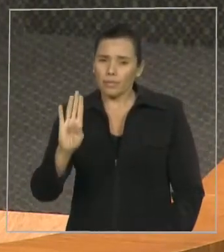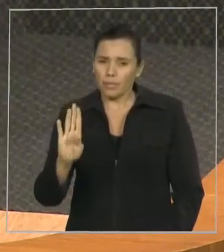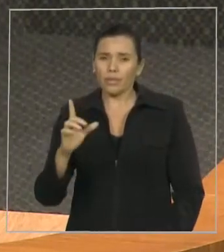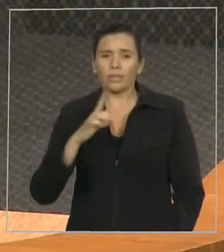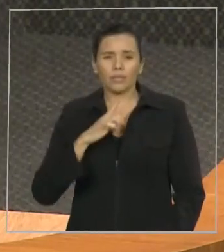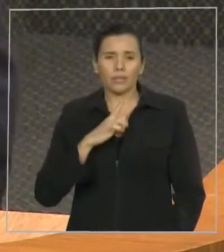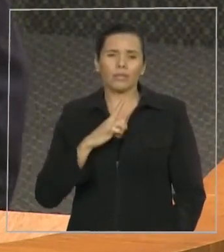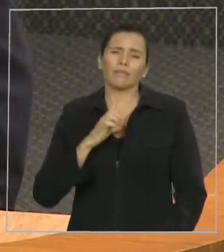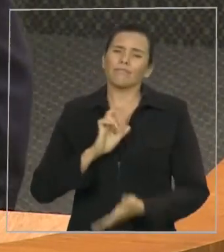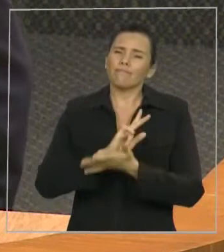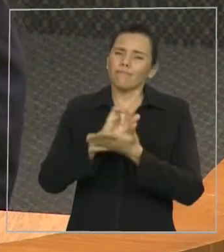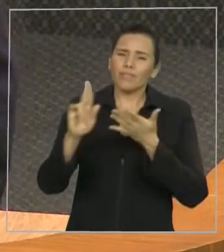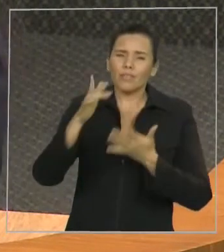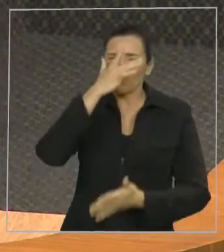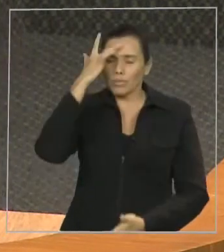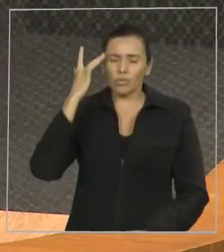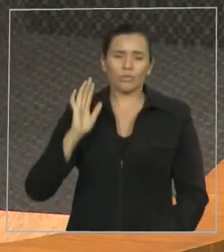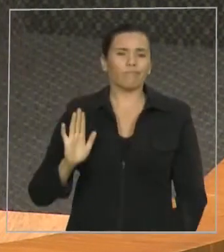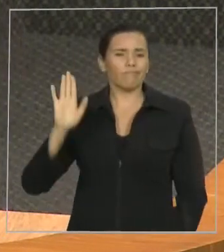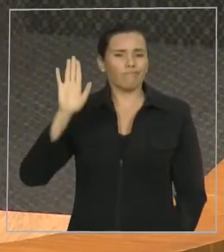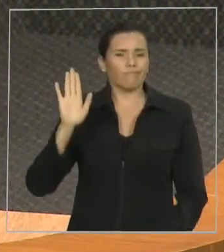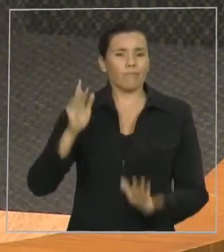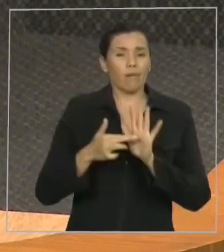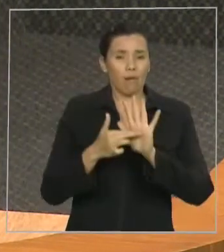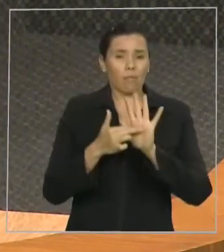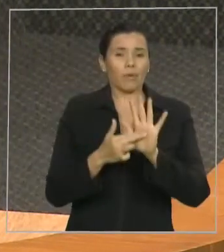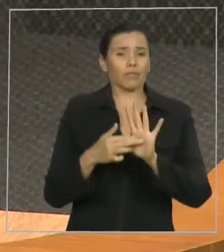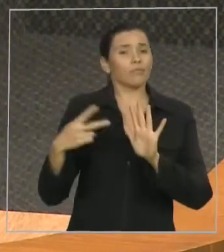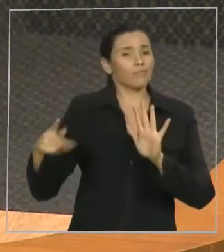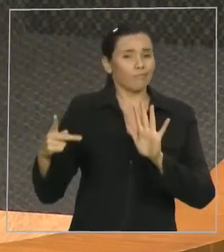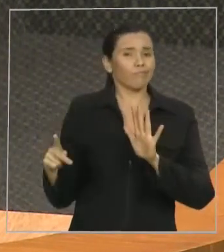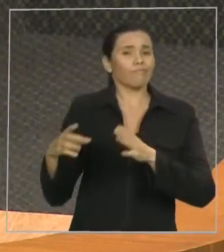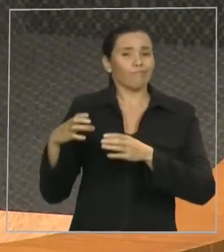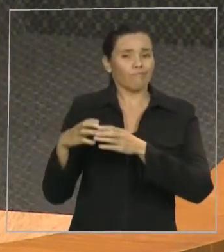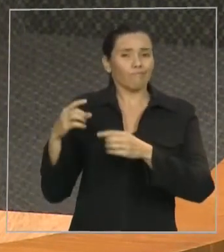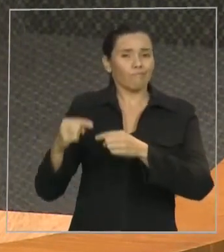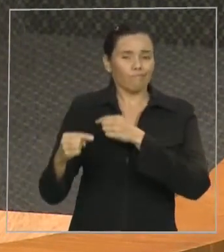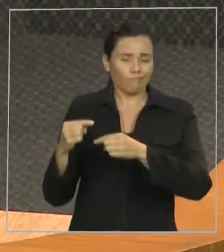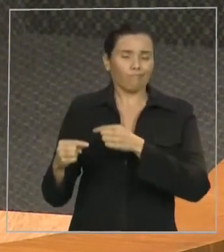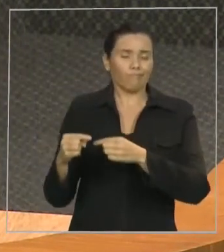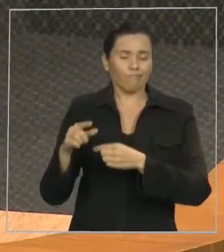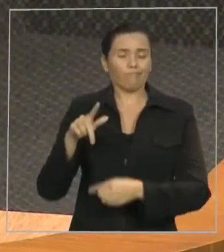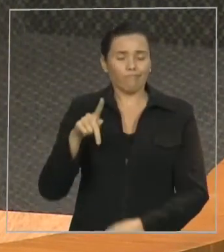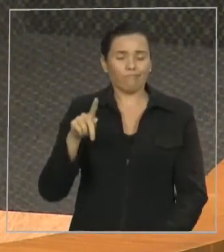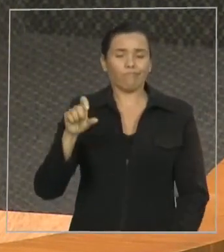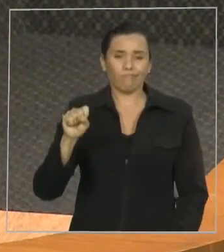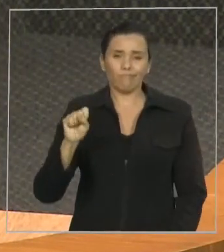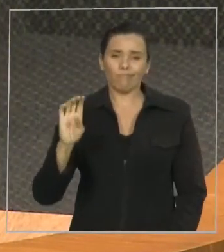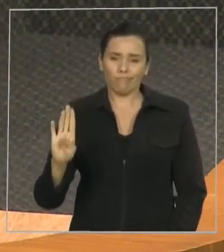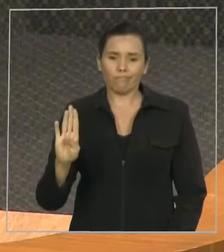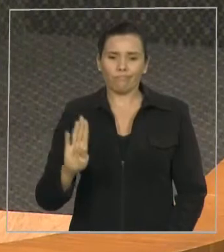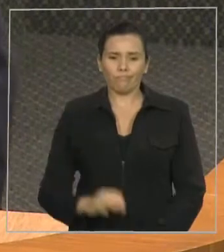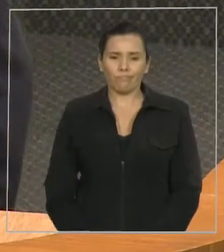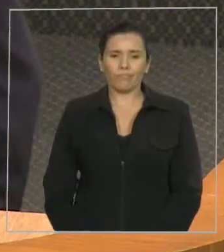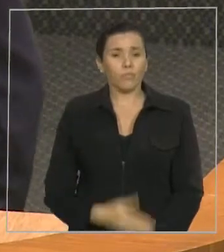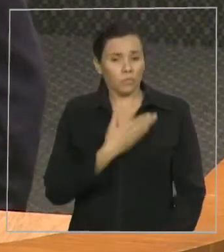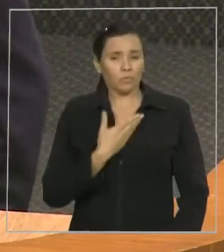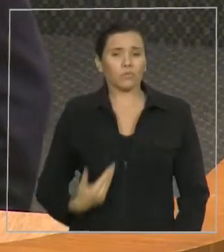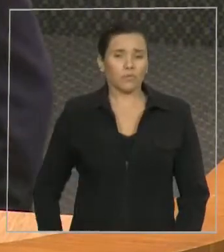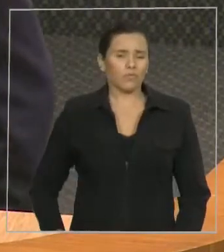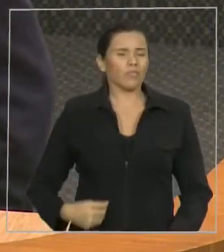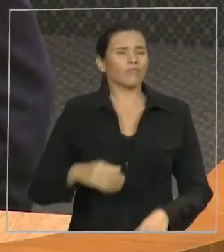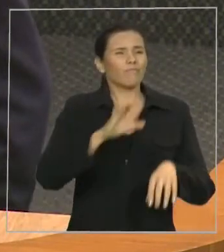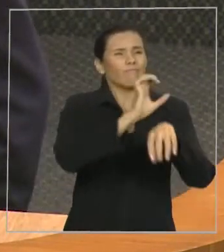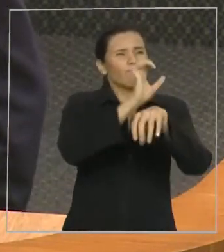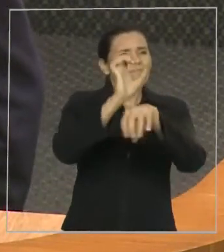o PSB vai disputar a eleição com candidato próprio a governo do estado, inclusive São Paulo,